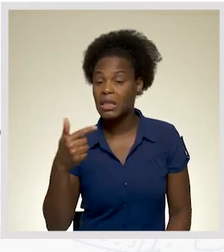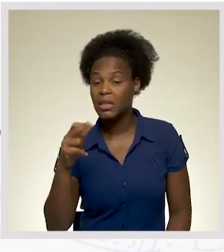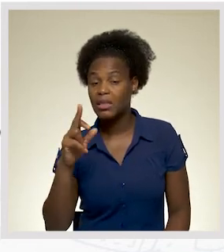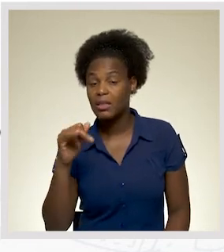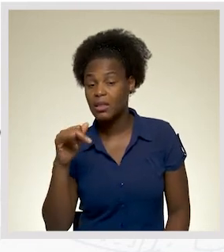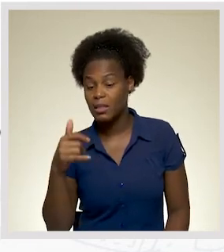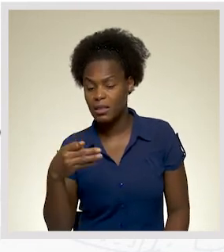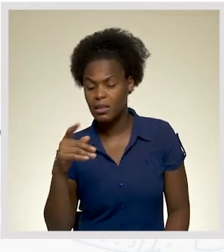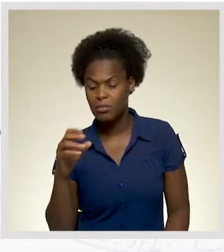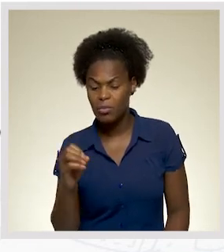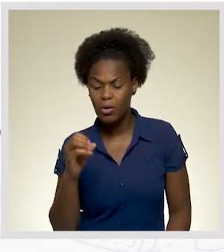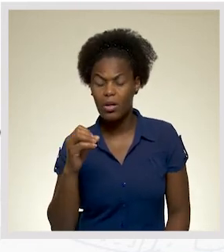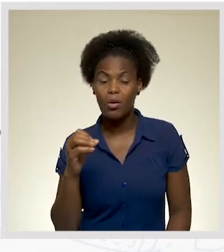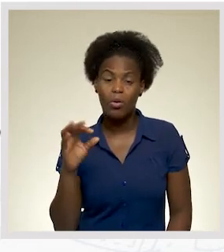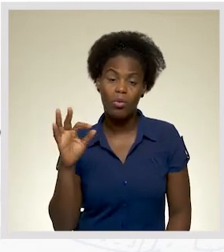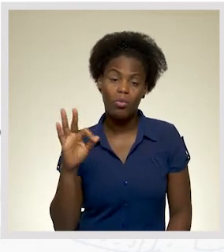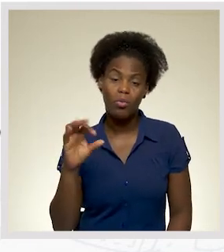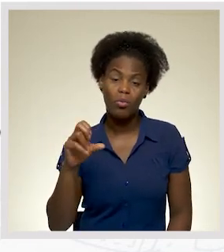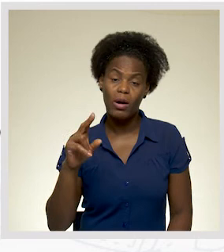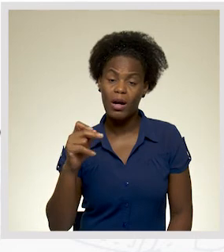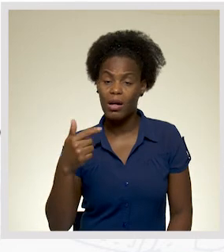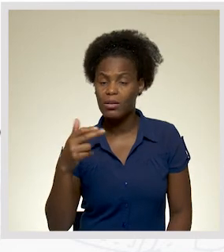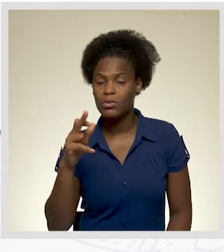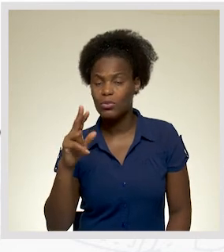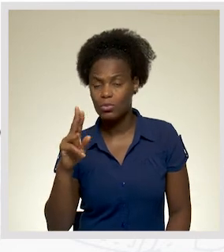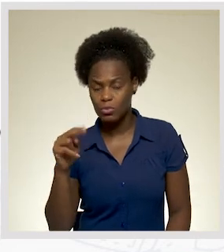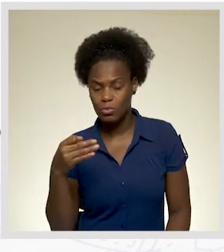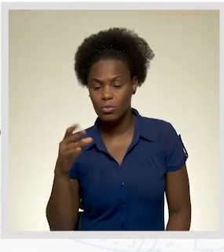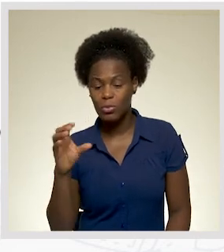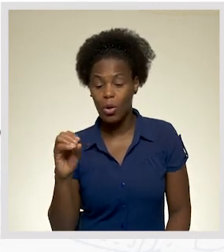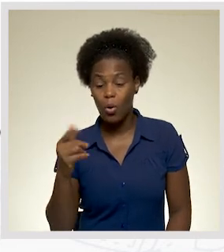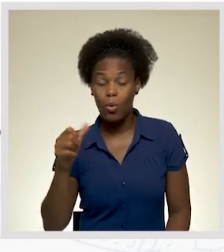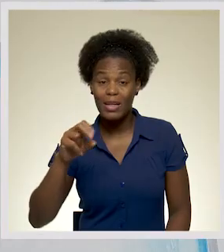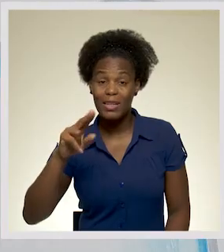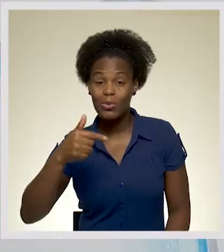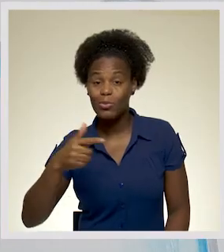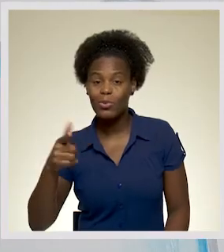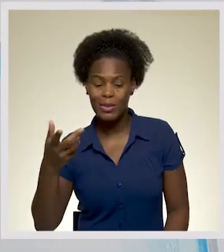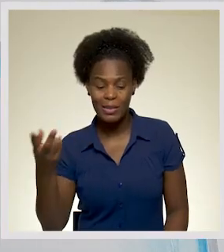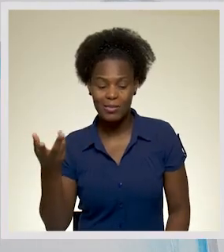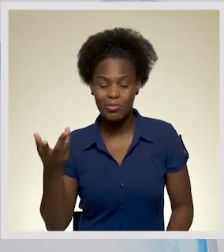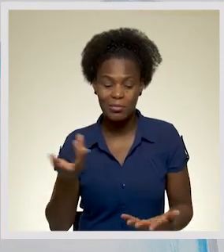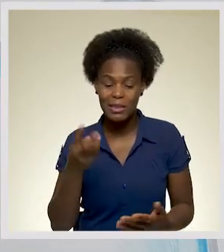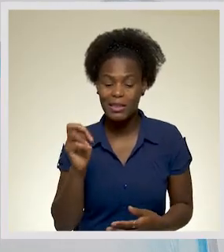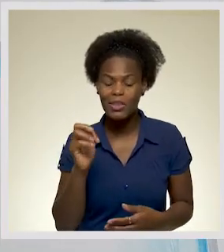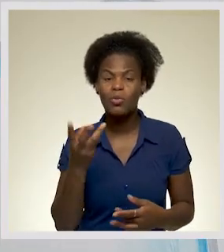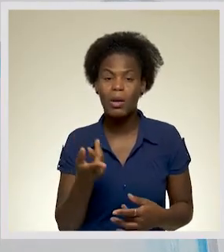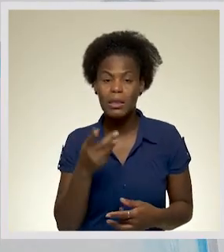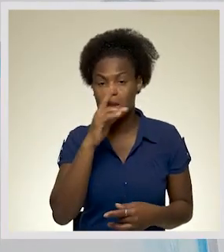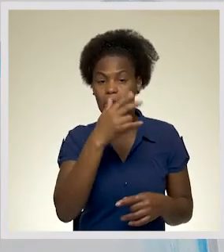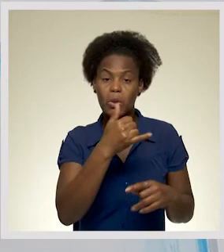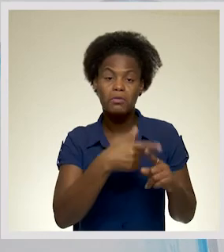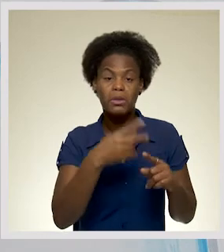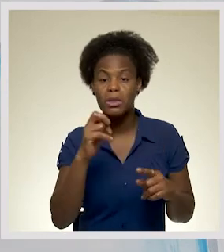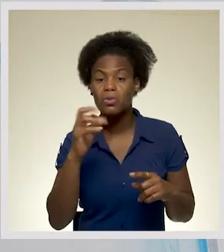2 vezes 3, 3 vezes 3, 4 vezes 3 ou 5 vezes 3, vou obter este resultado 12.